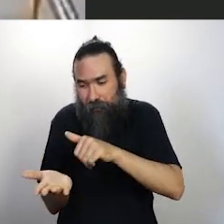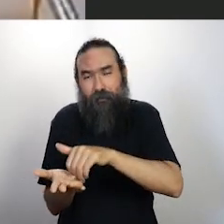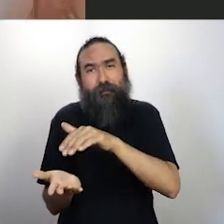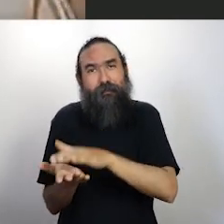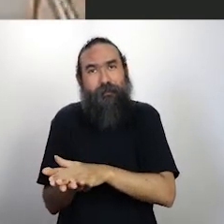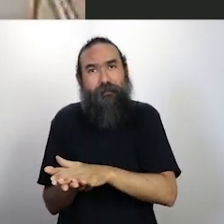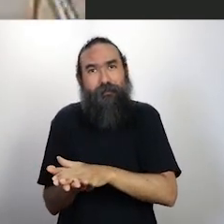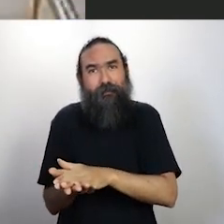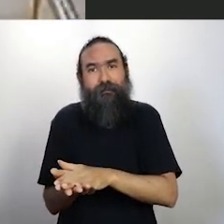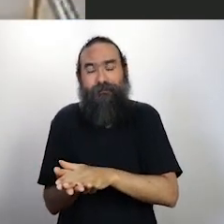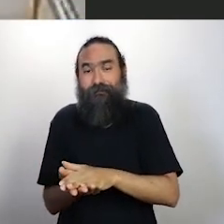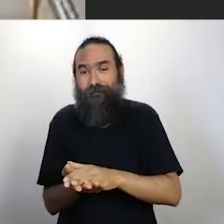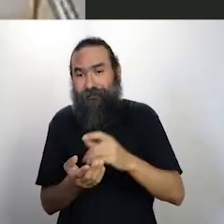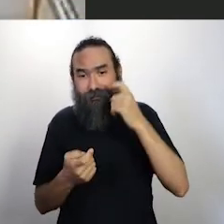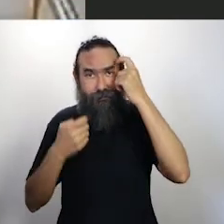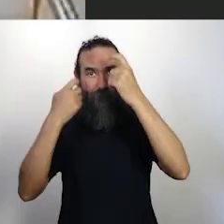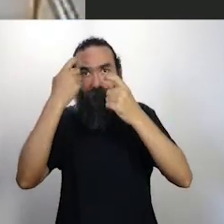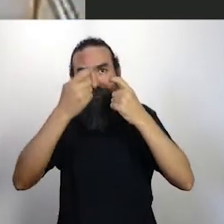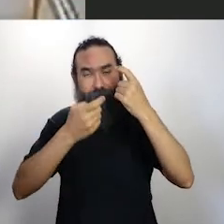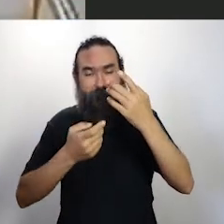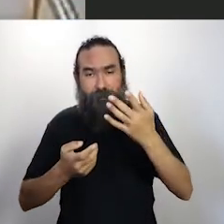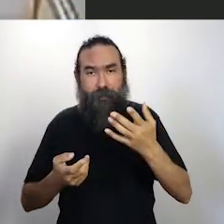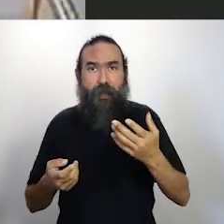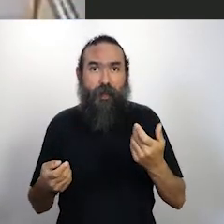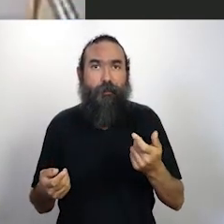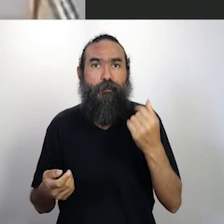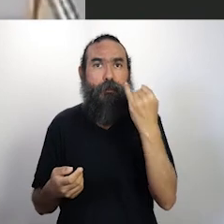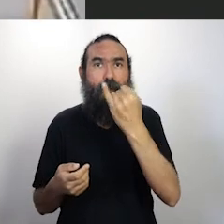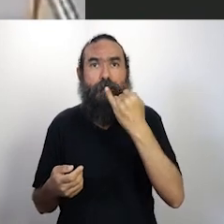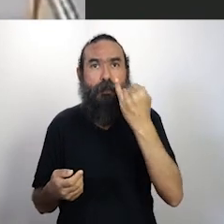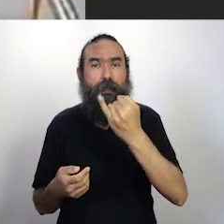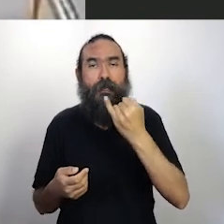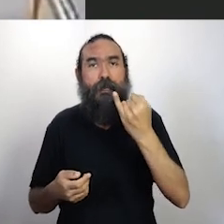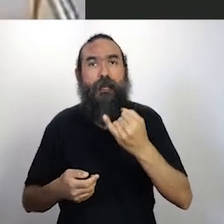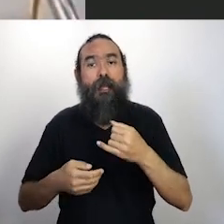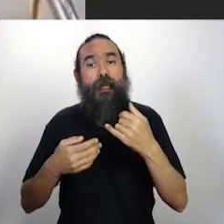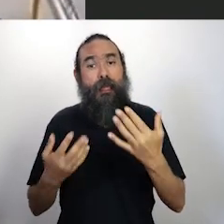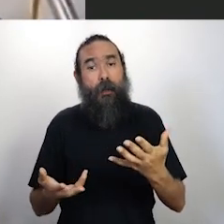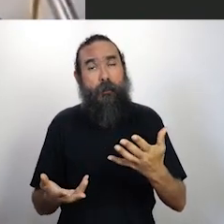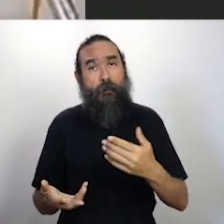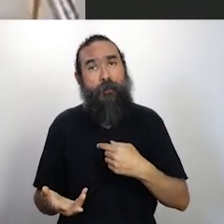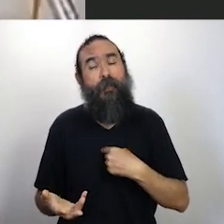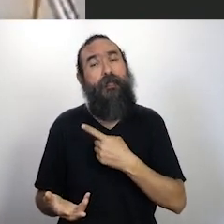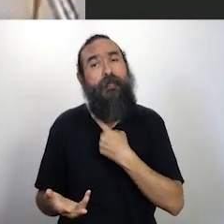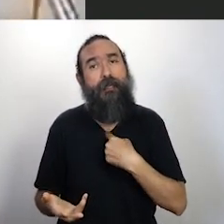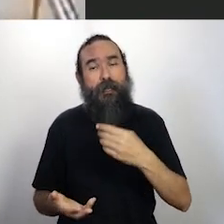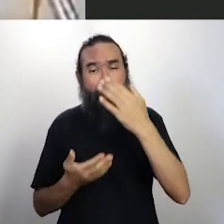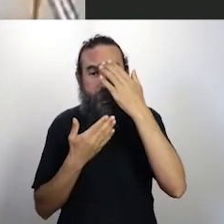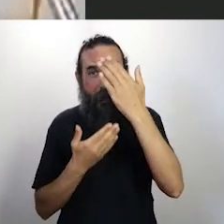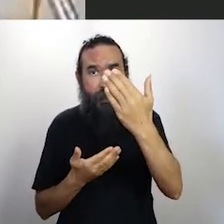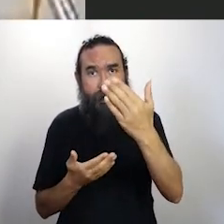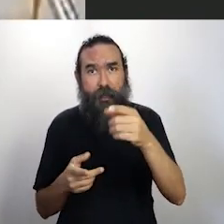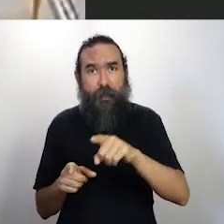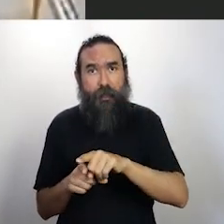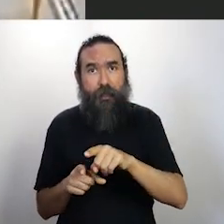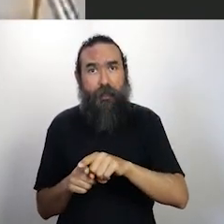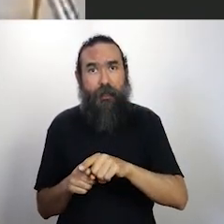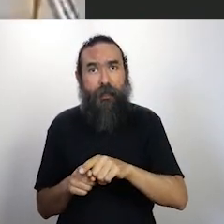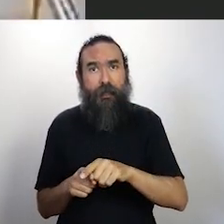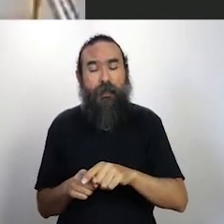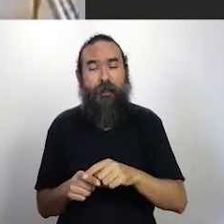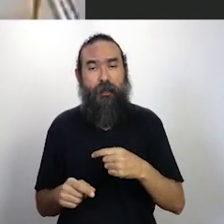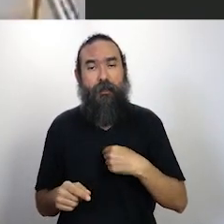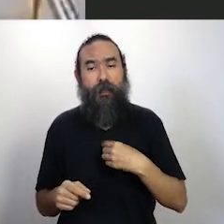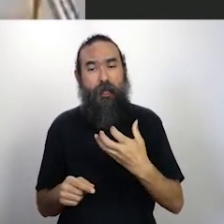tudo mais então acho que isso é muito relevante e finalmente é eu queria mais uma vez agradecer mas eu queria falar uma questão